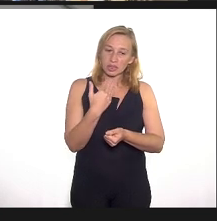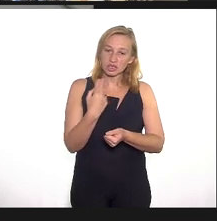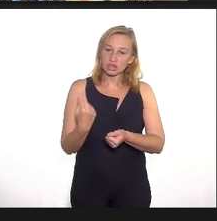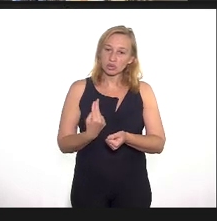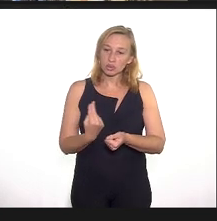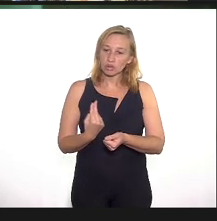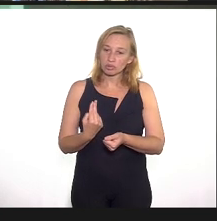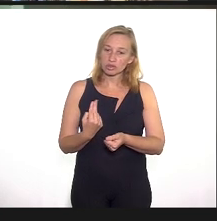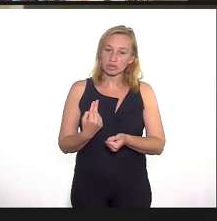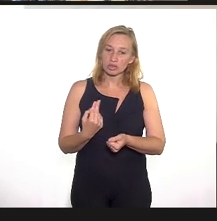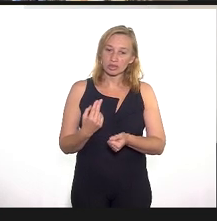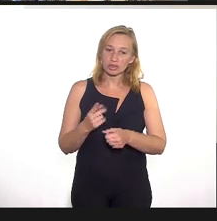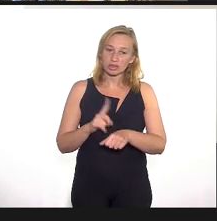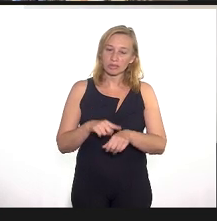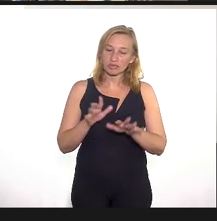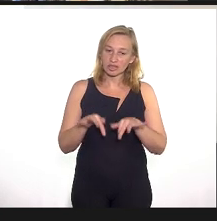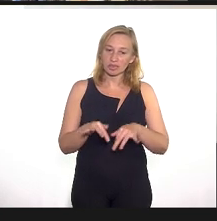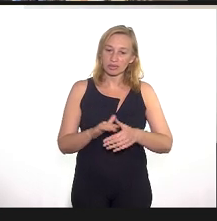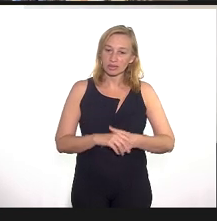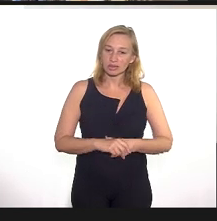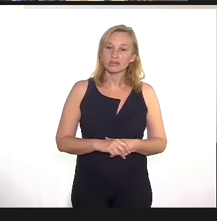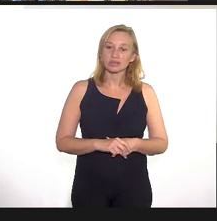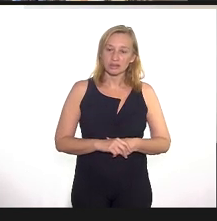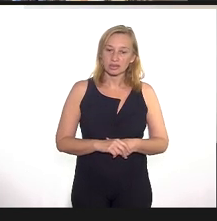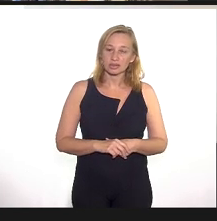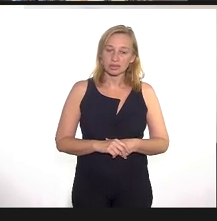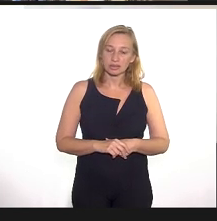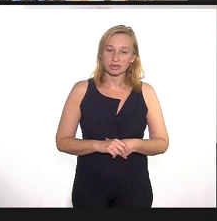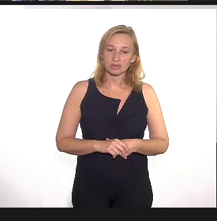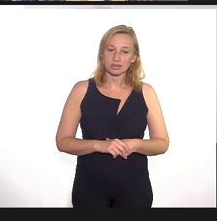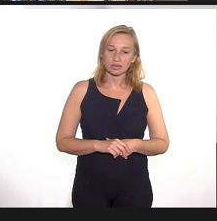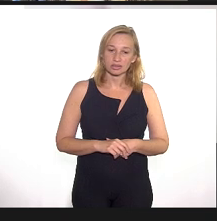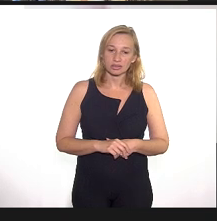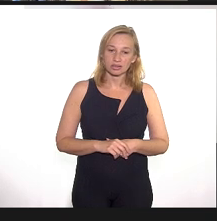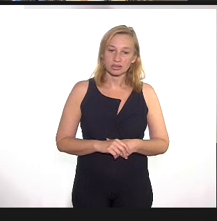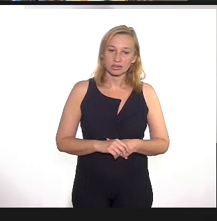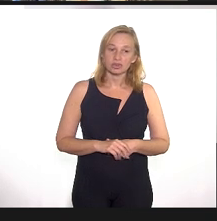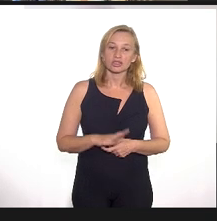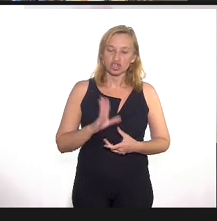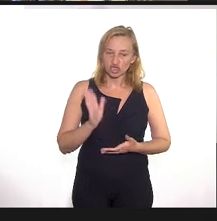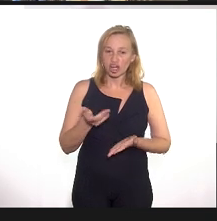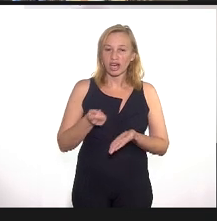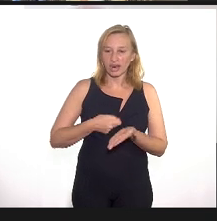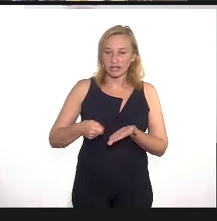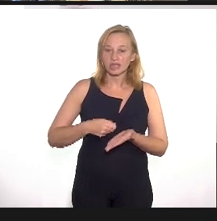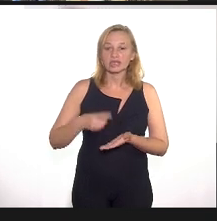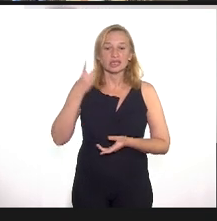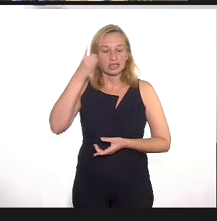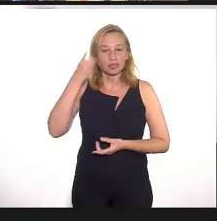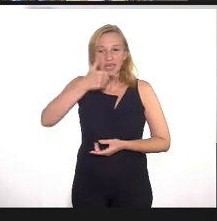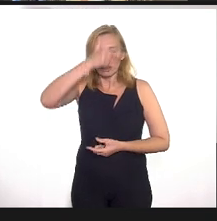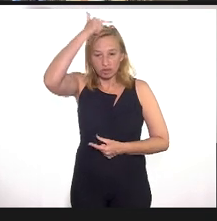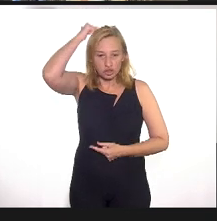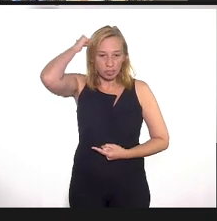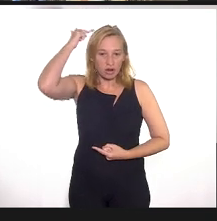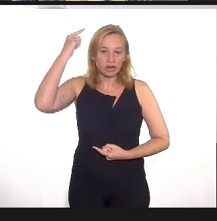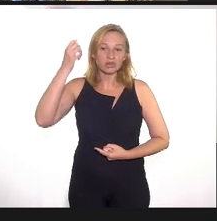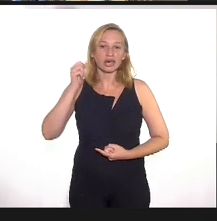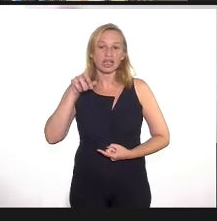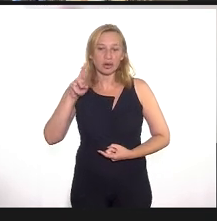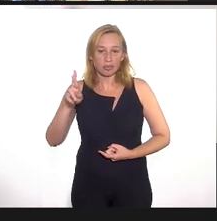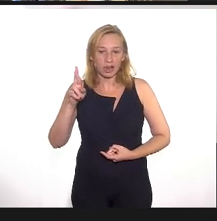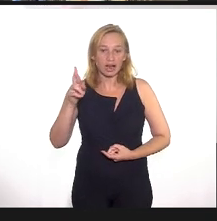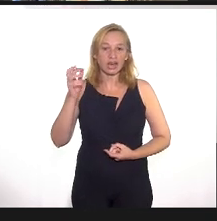expediente final. Expediente final. Tá, já estão escritos Luiz Paulo,